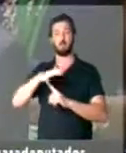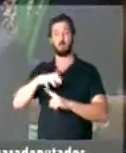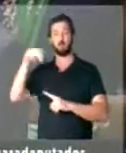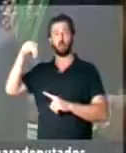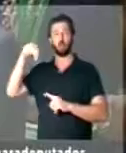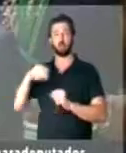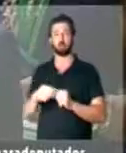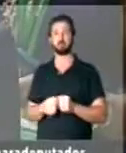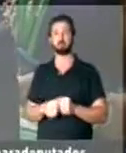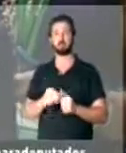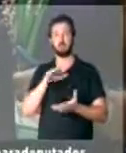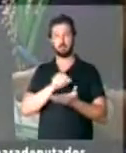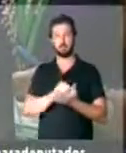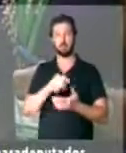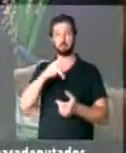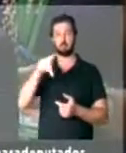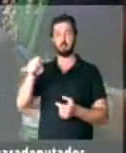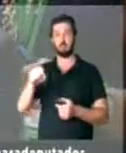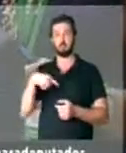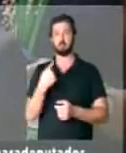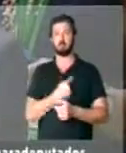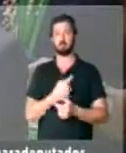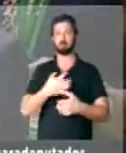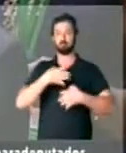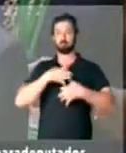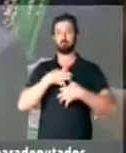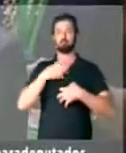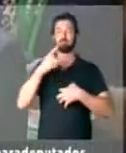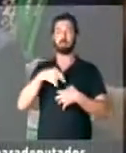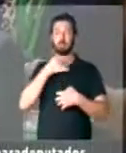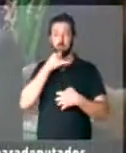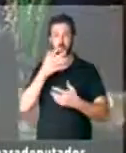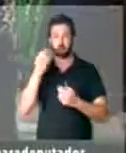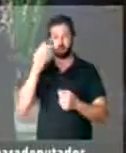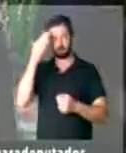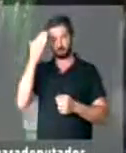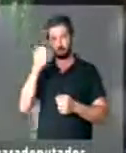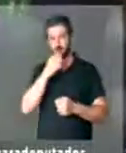bancada do PPS e que para todos nós é um motivo de pesar. Muito obrigado. Senhor presidente.